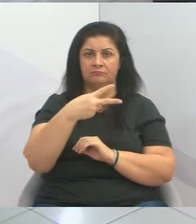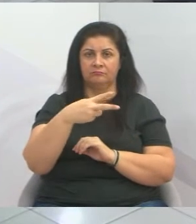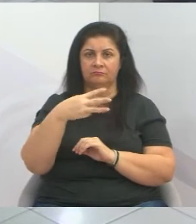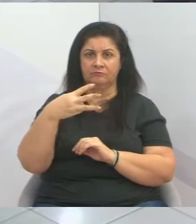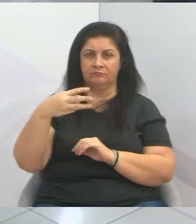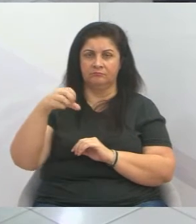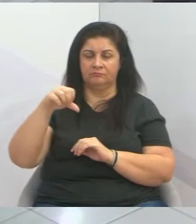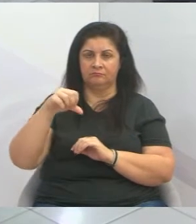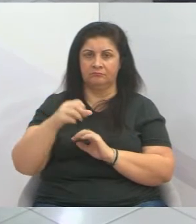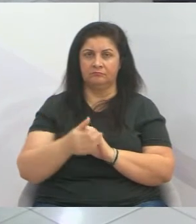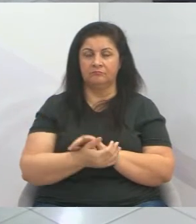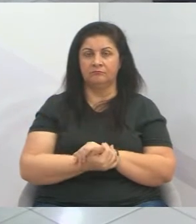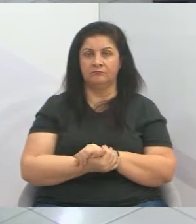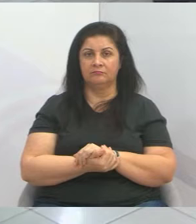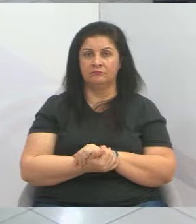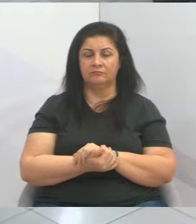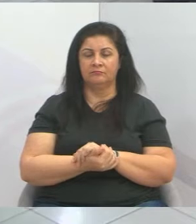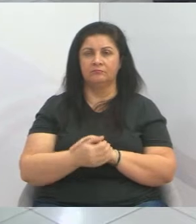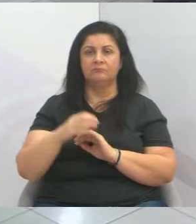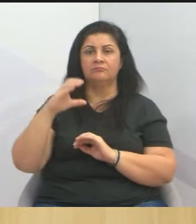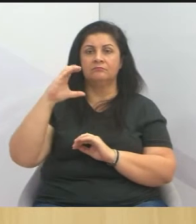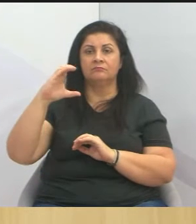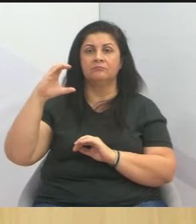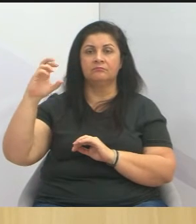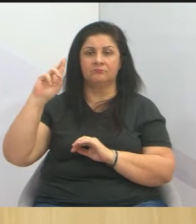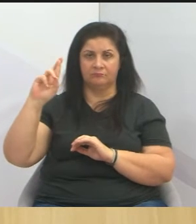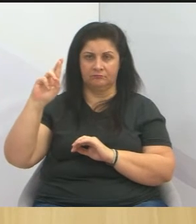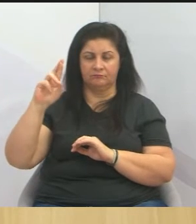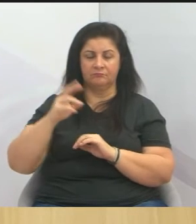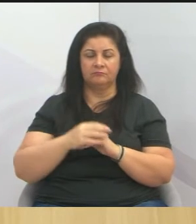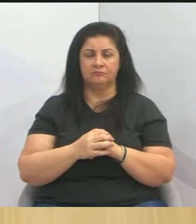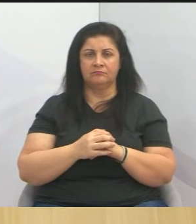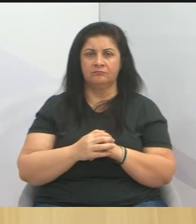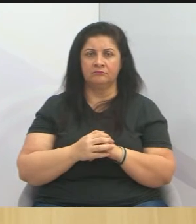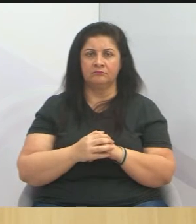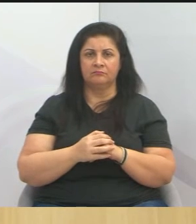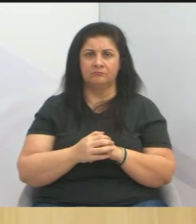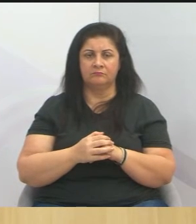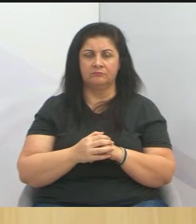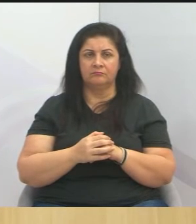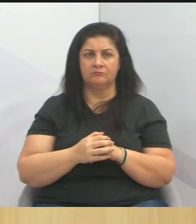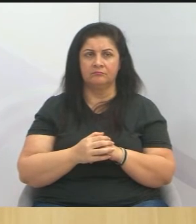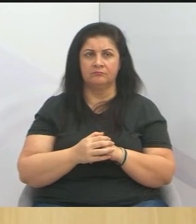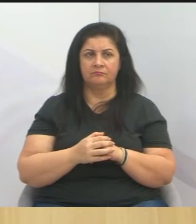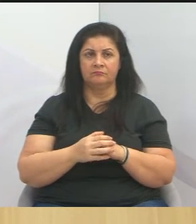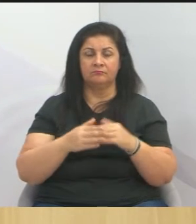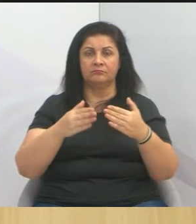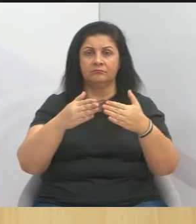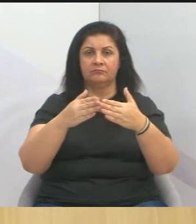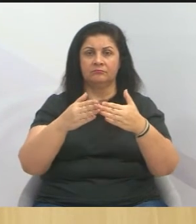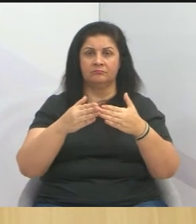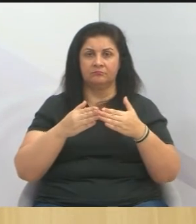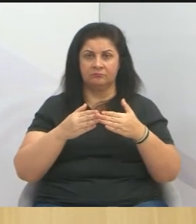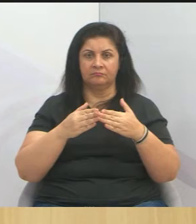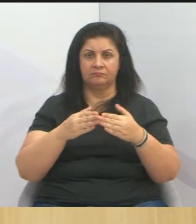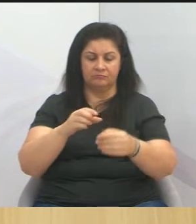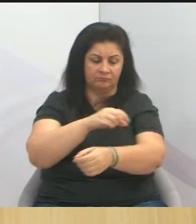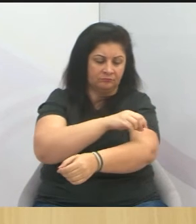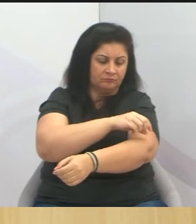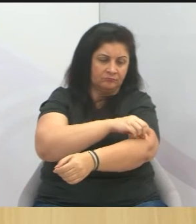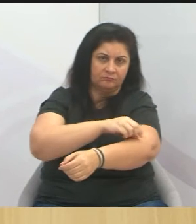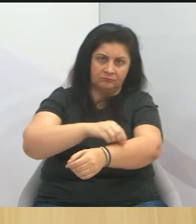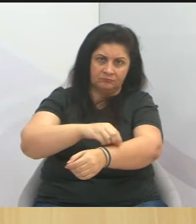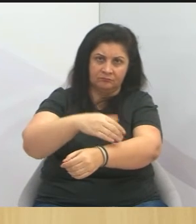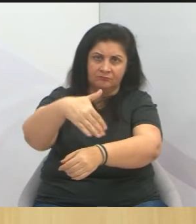239 a CCR Nova Dutra solicitando a manutenção é de calçado e